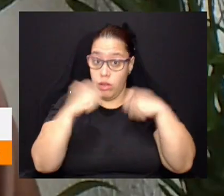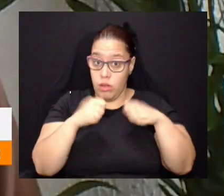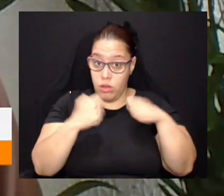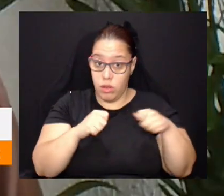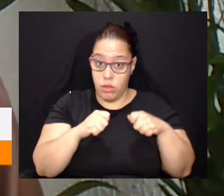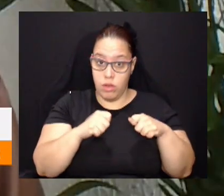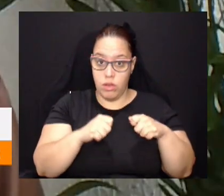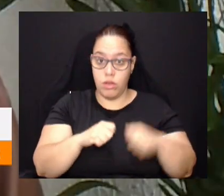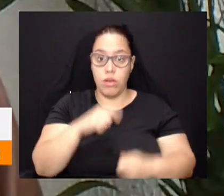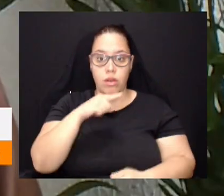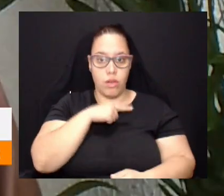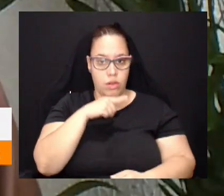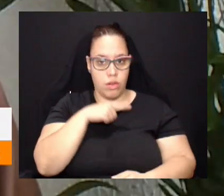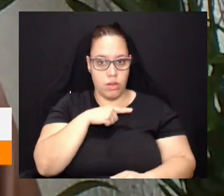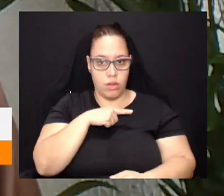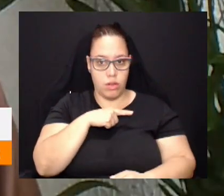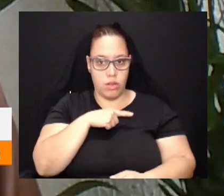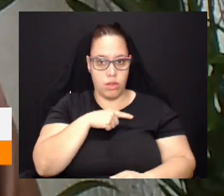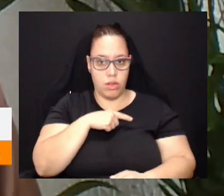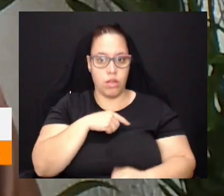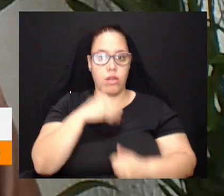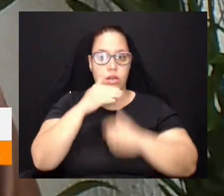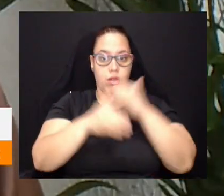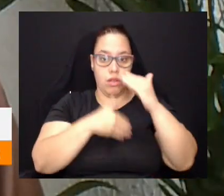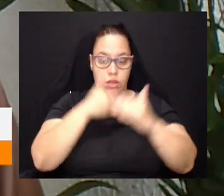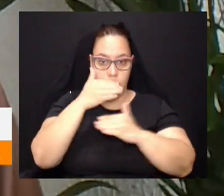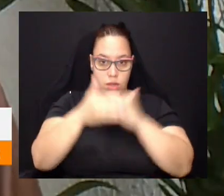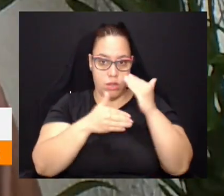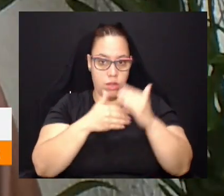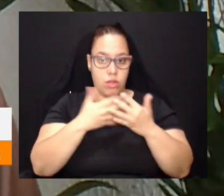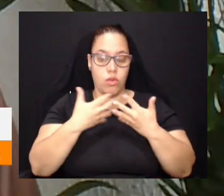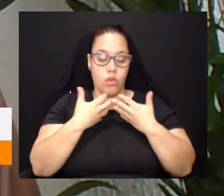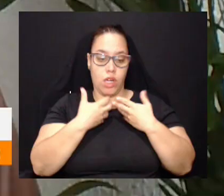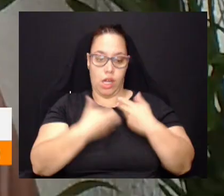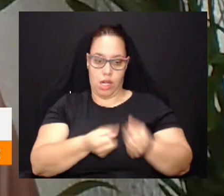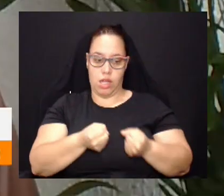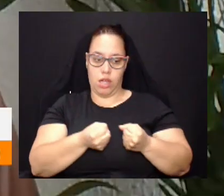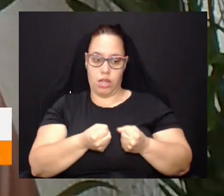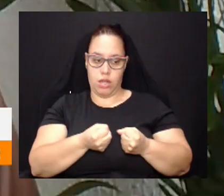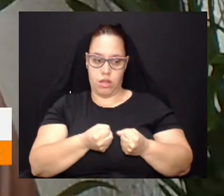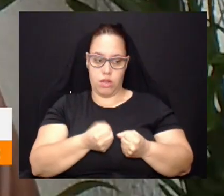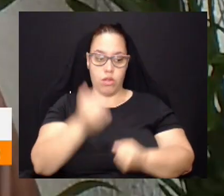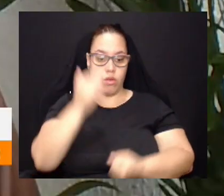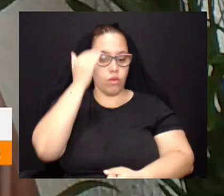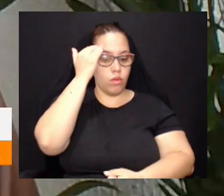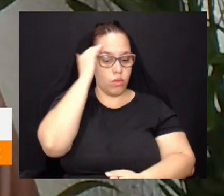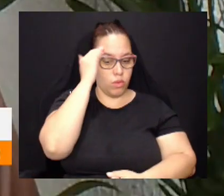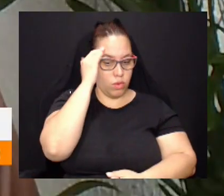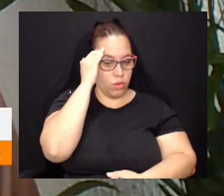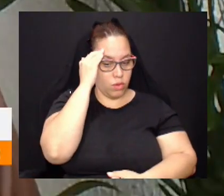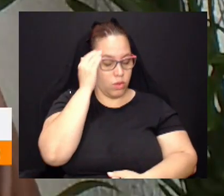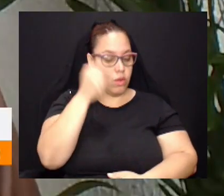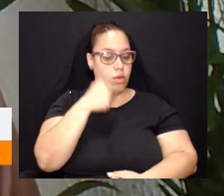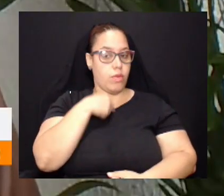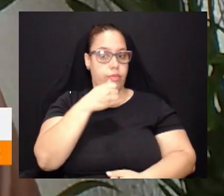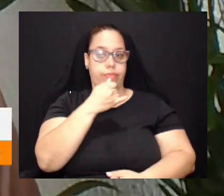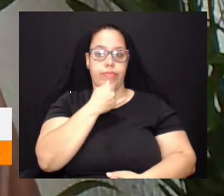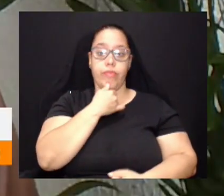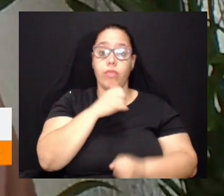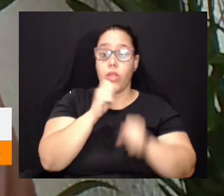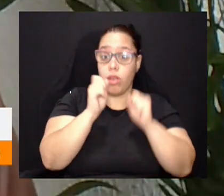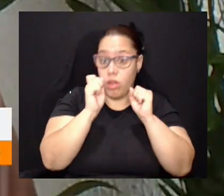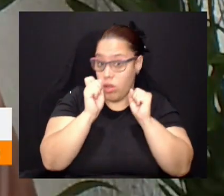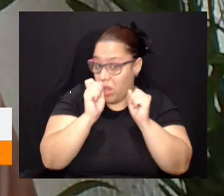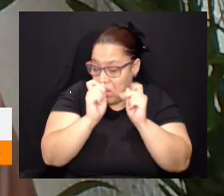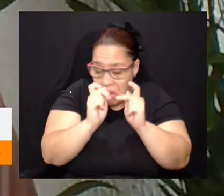ter aqueles processos de acolhimento, de entender que eu estou triste, está tudo bem estar